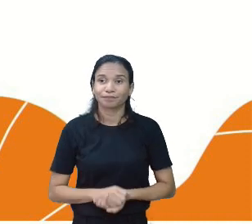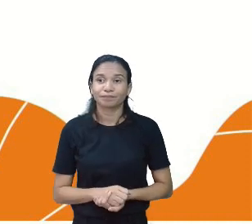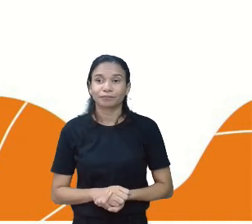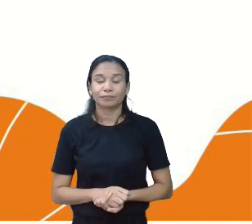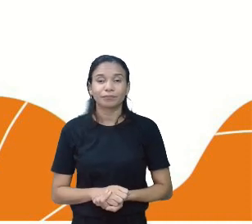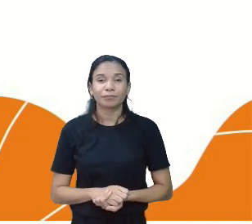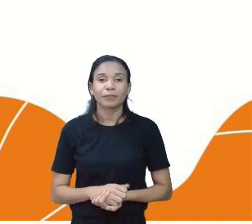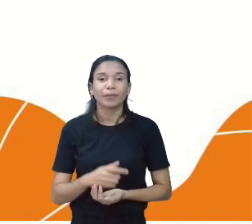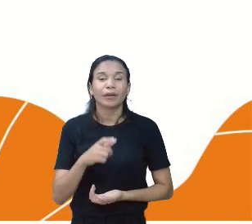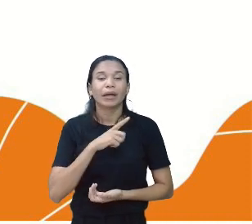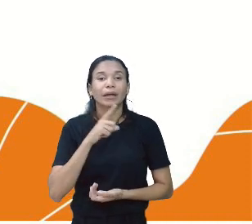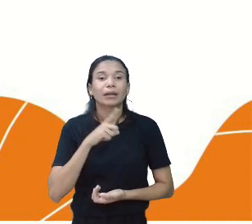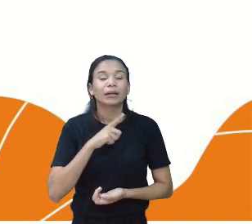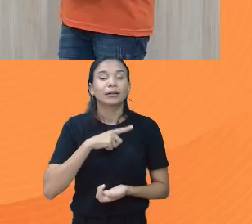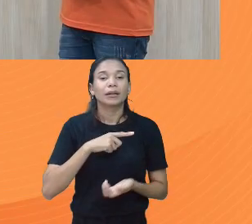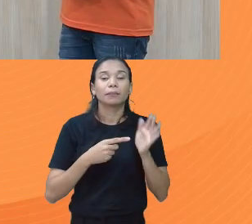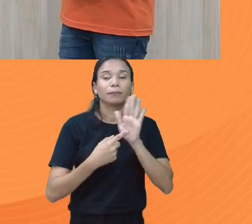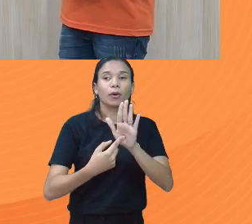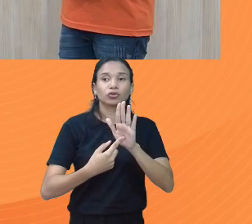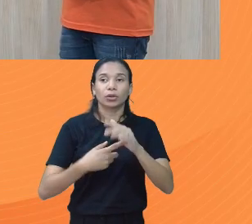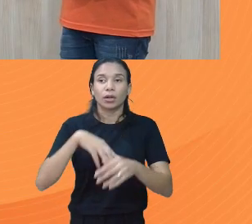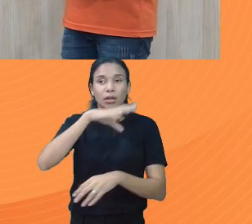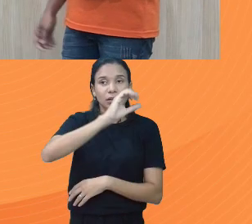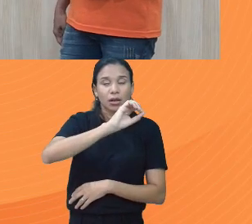ó, eu tenho aí a dízima